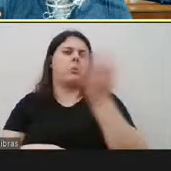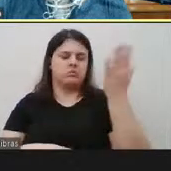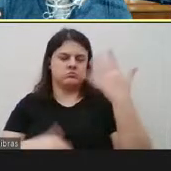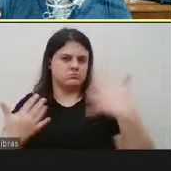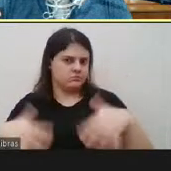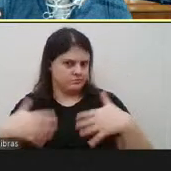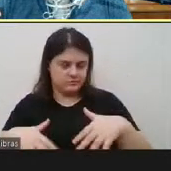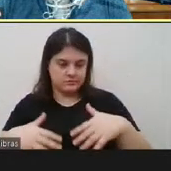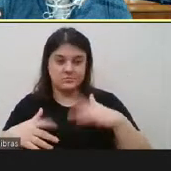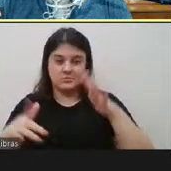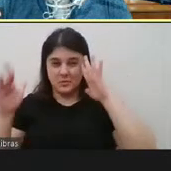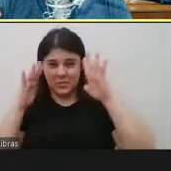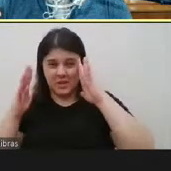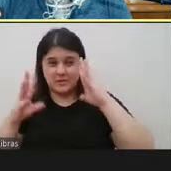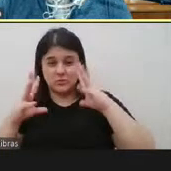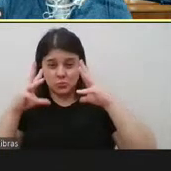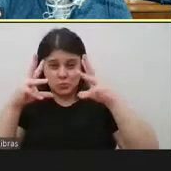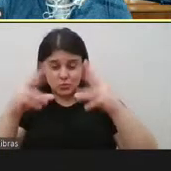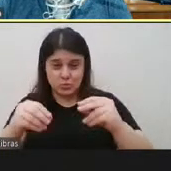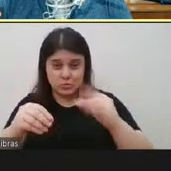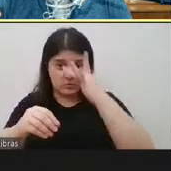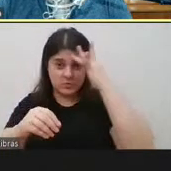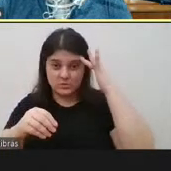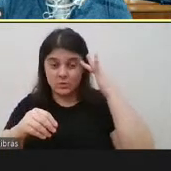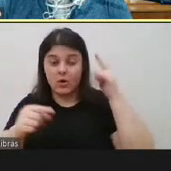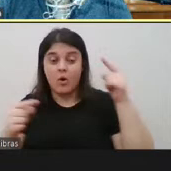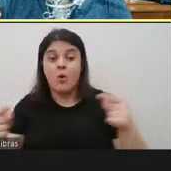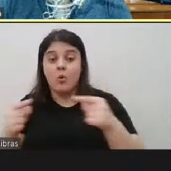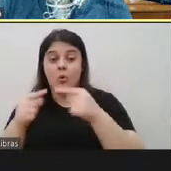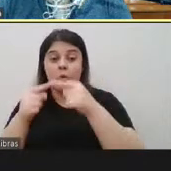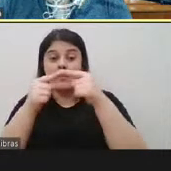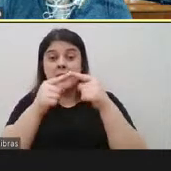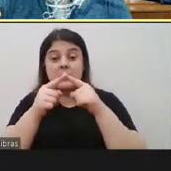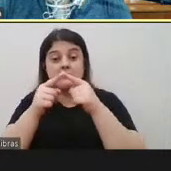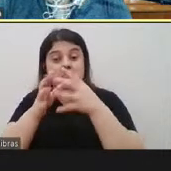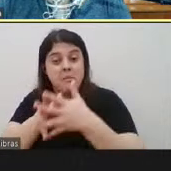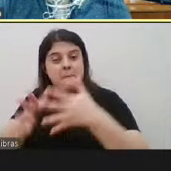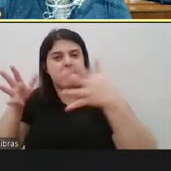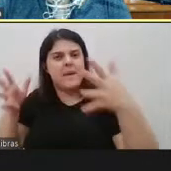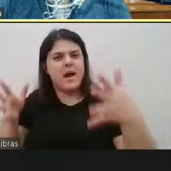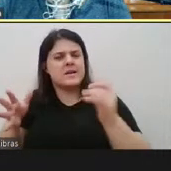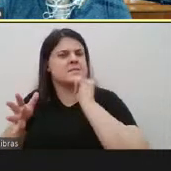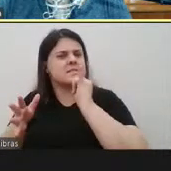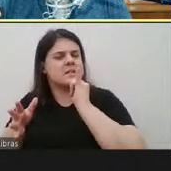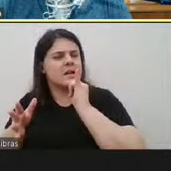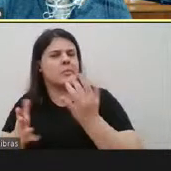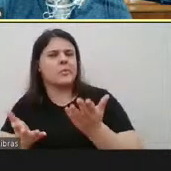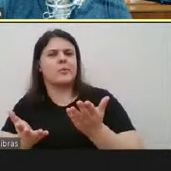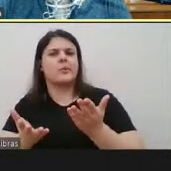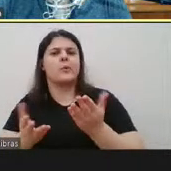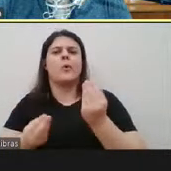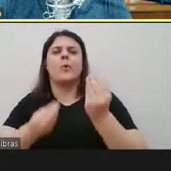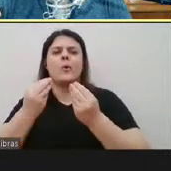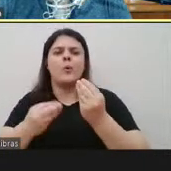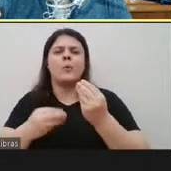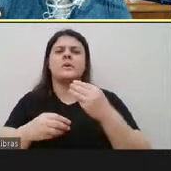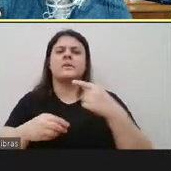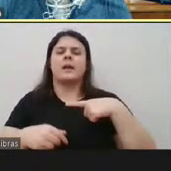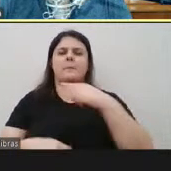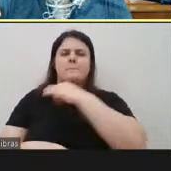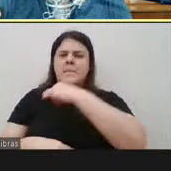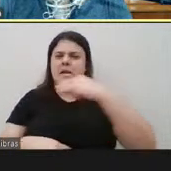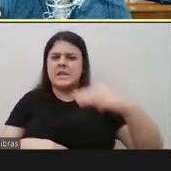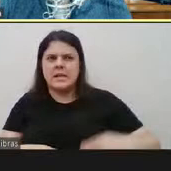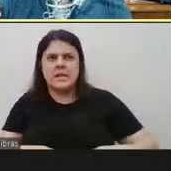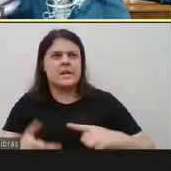se a gente pensar essa classe política estendida ainda por cima a gente pensar nisso aqui estendido juntando Ministro de